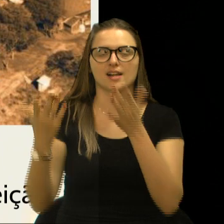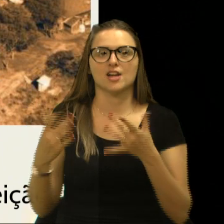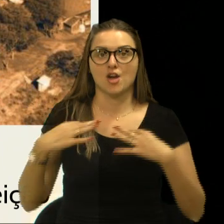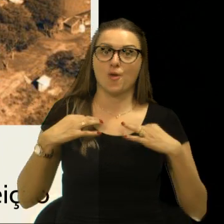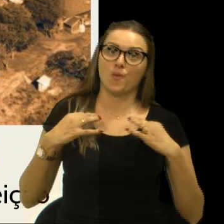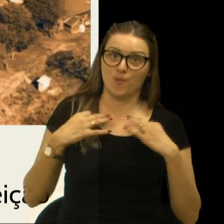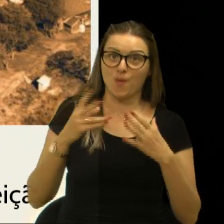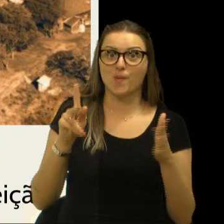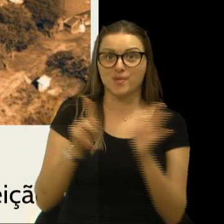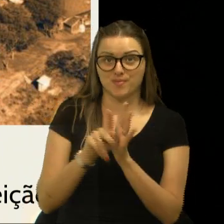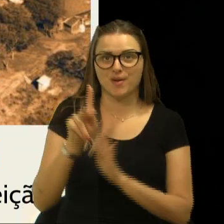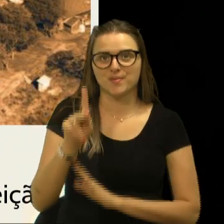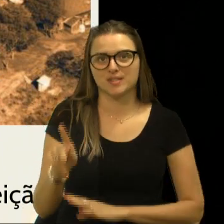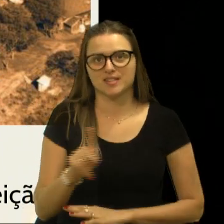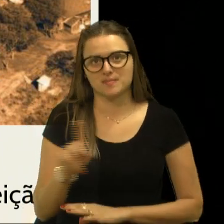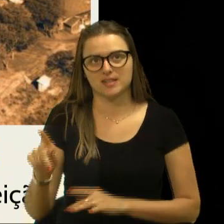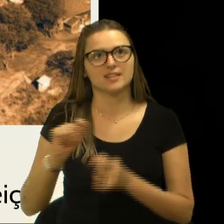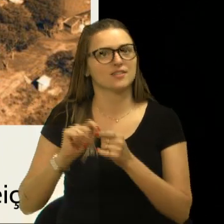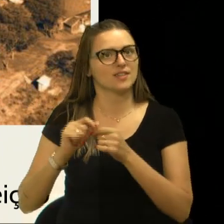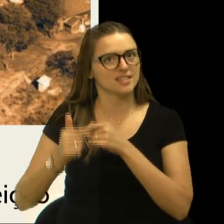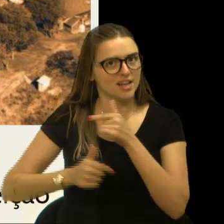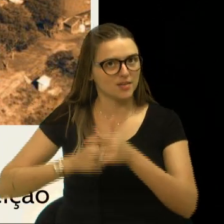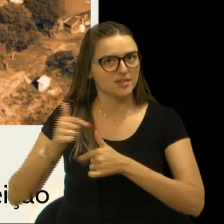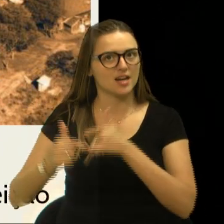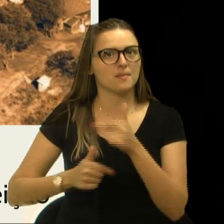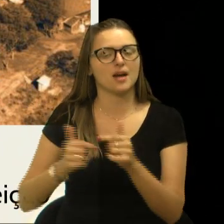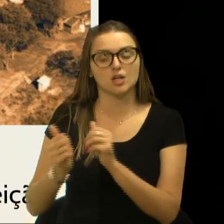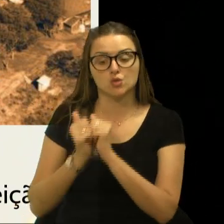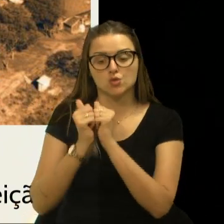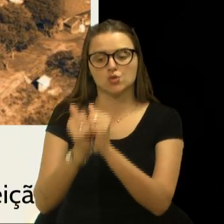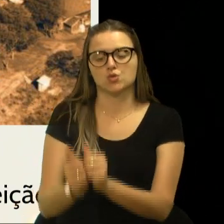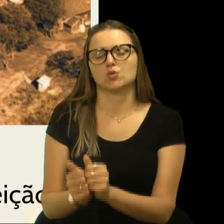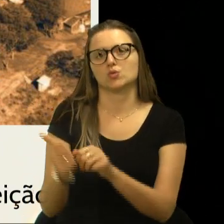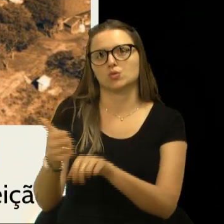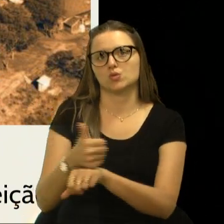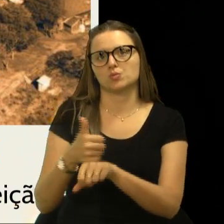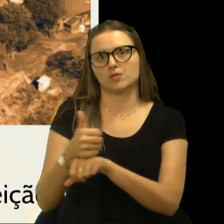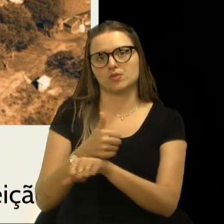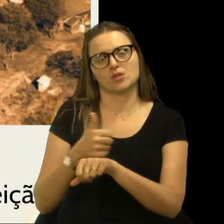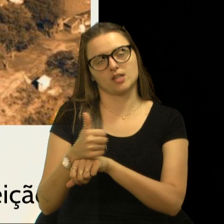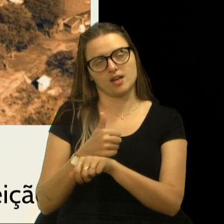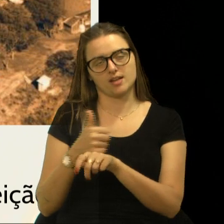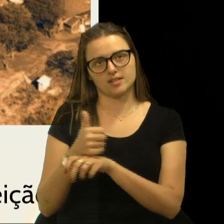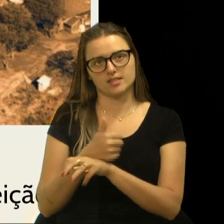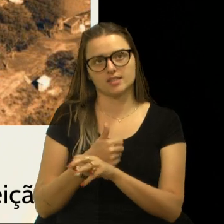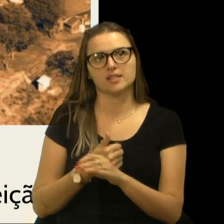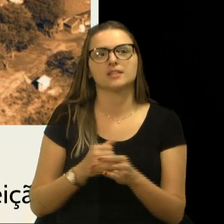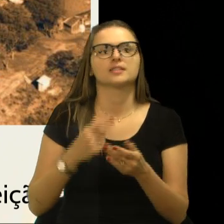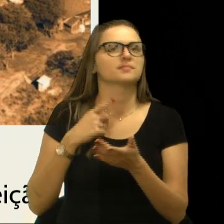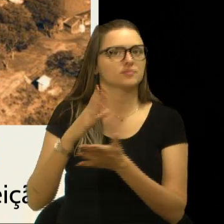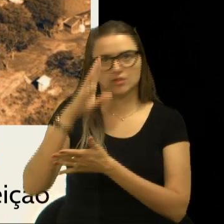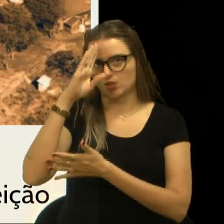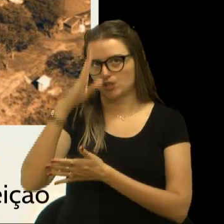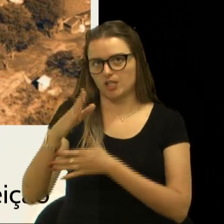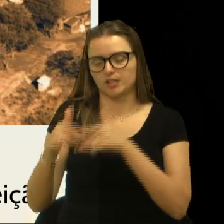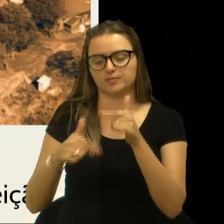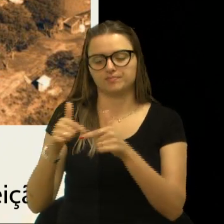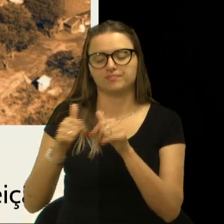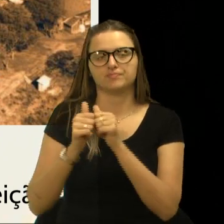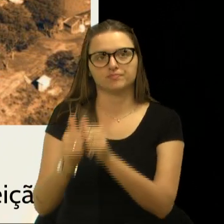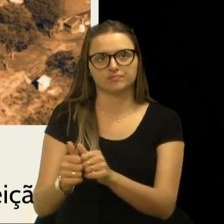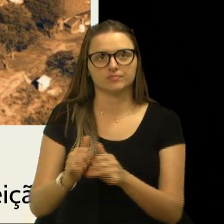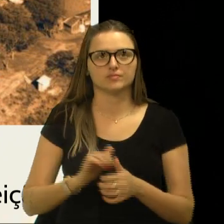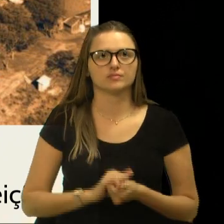e metiam a mão na massa junto com os pedreiros, com os serventes, de ponta a ponta. Então